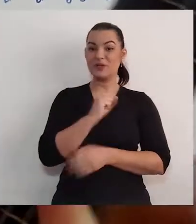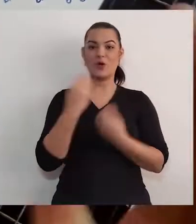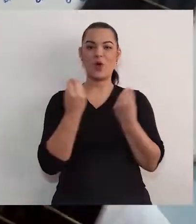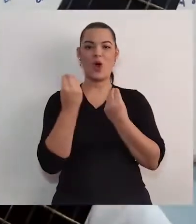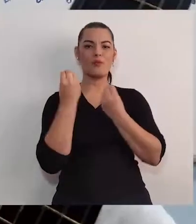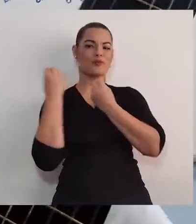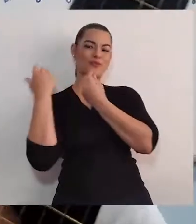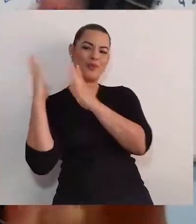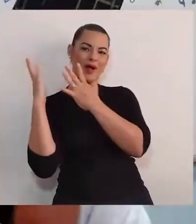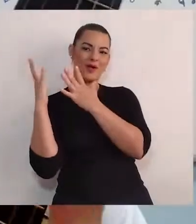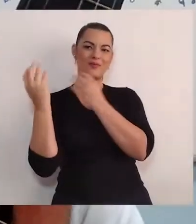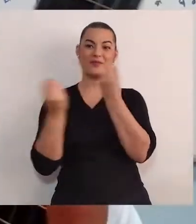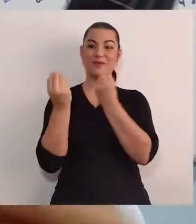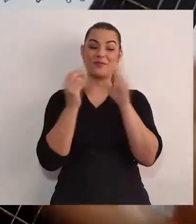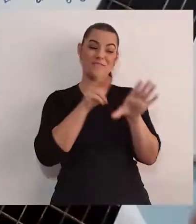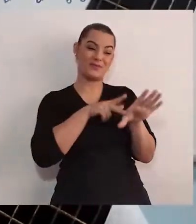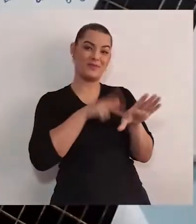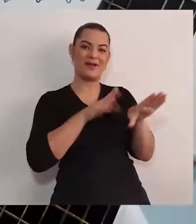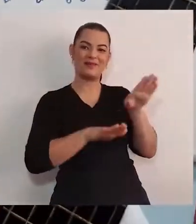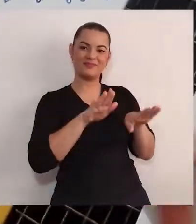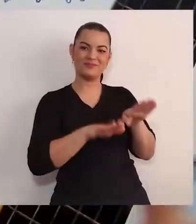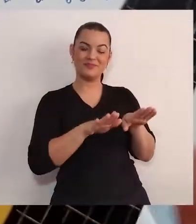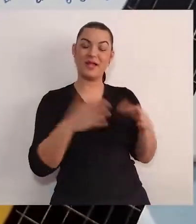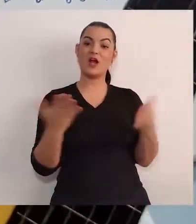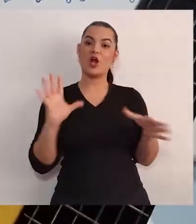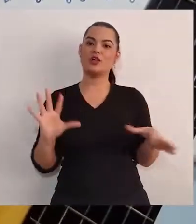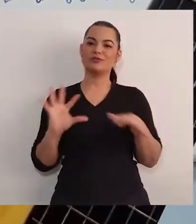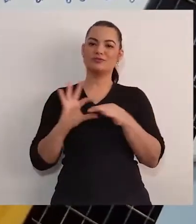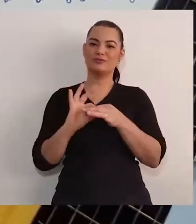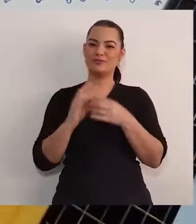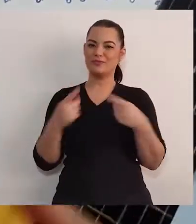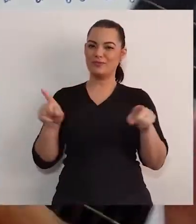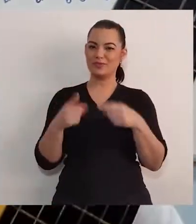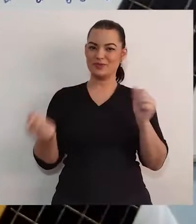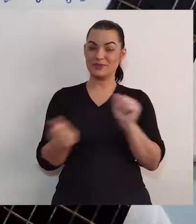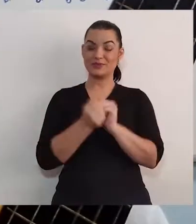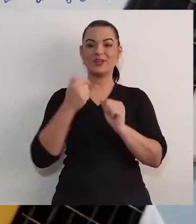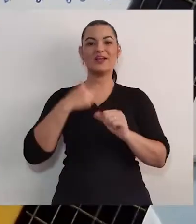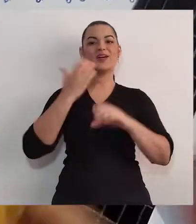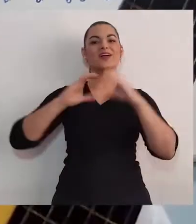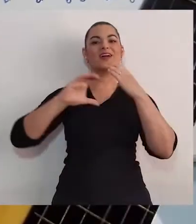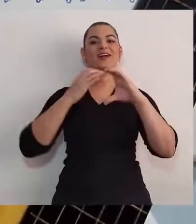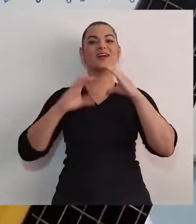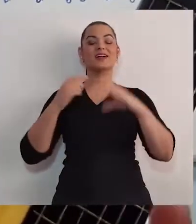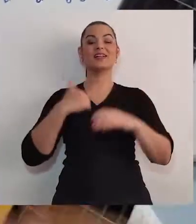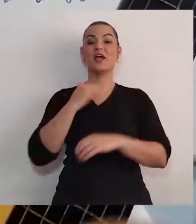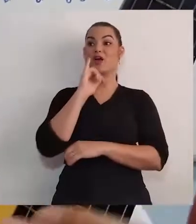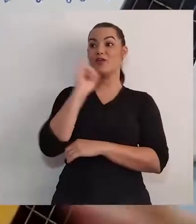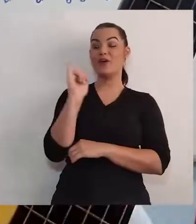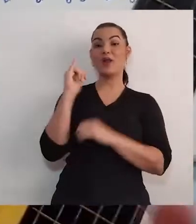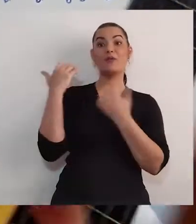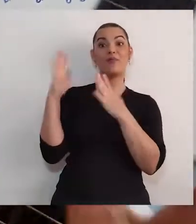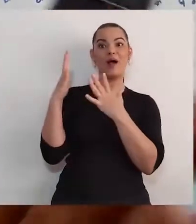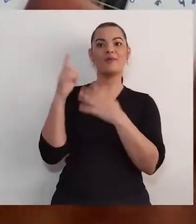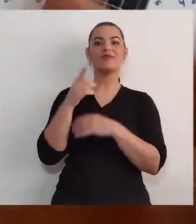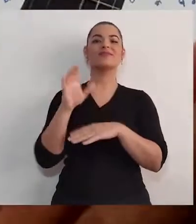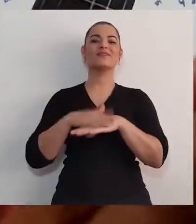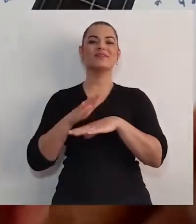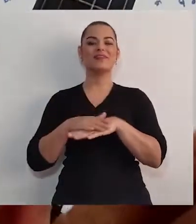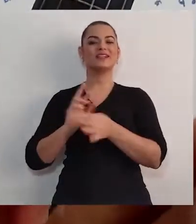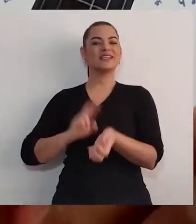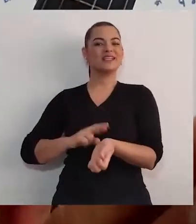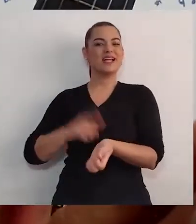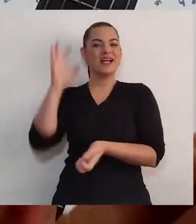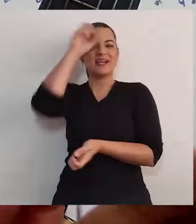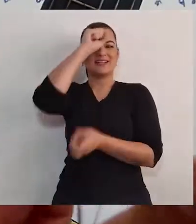a parte das palmas e dos pés, agora a gente vai juntar com a parte da música. Eu vou cantar e quando eu falar palma, aí a gente vai